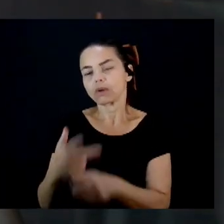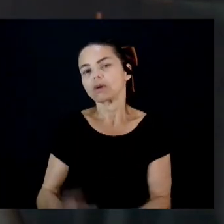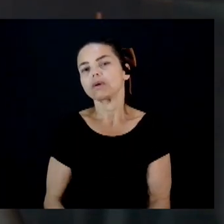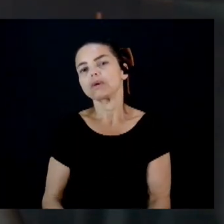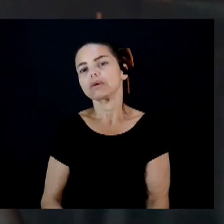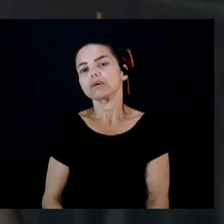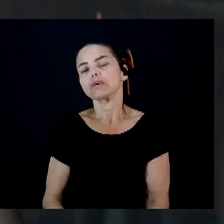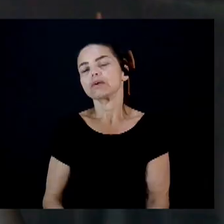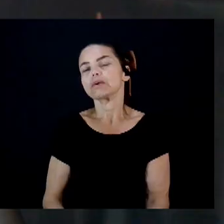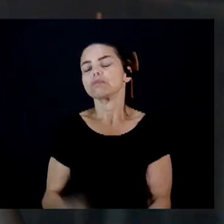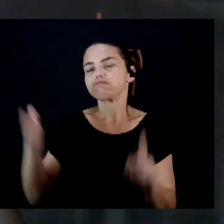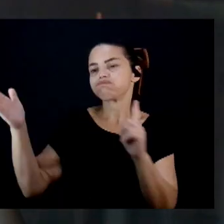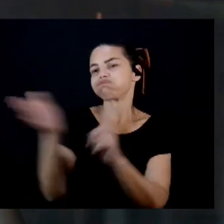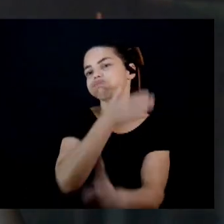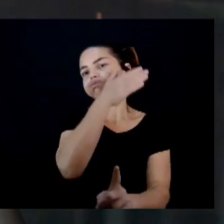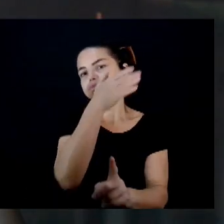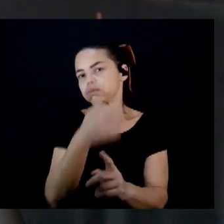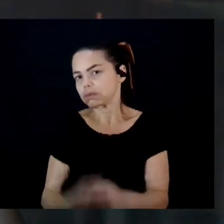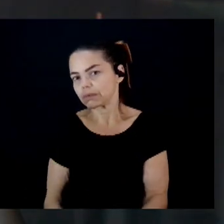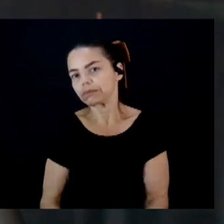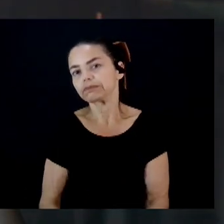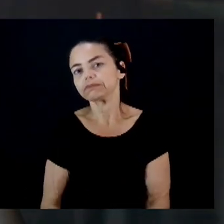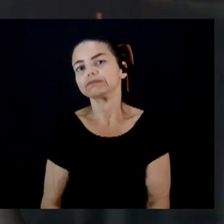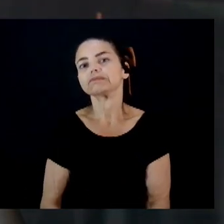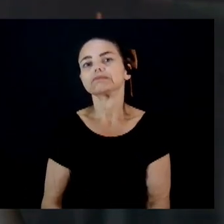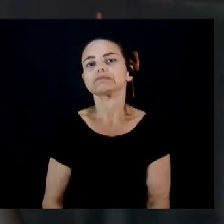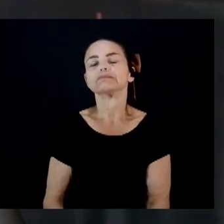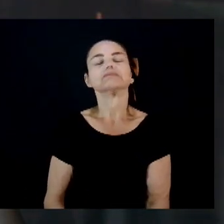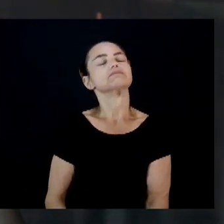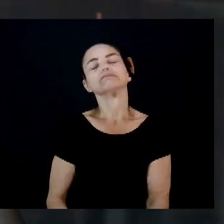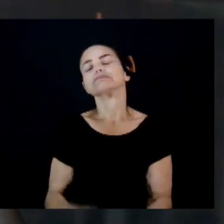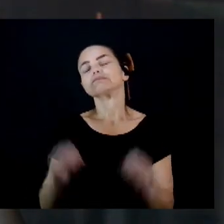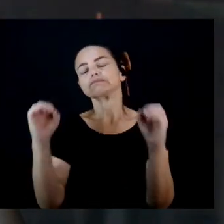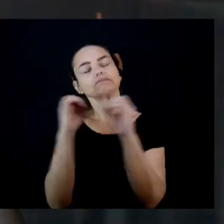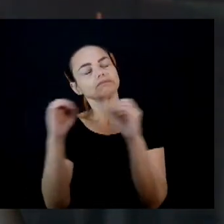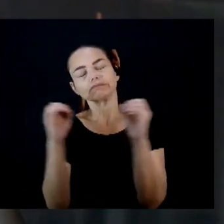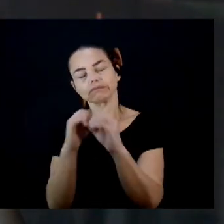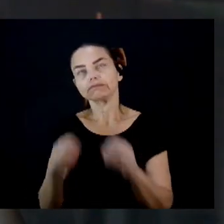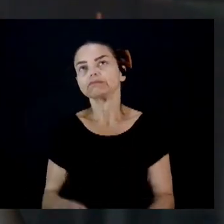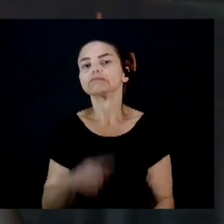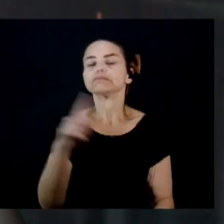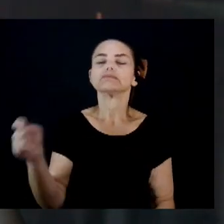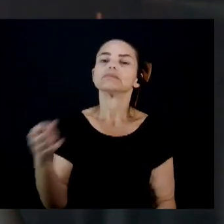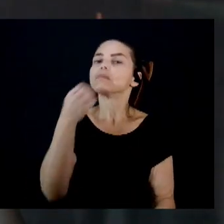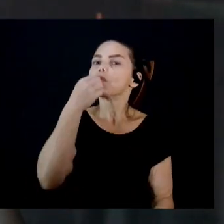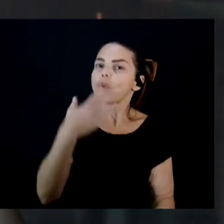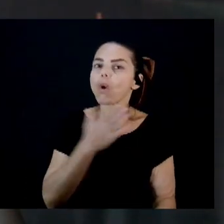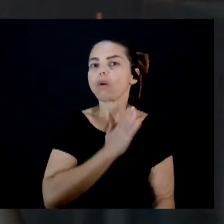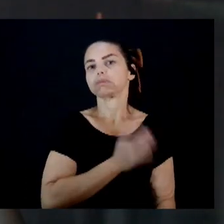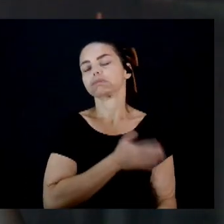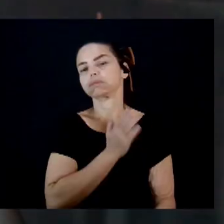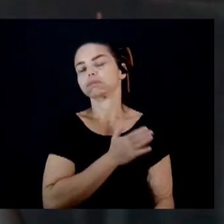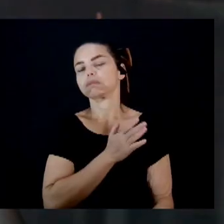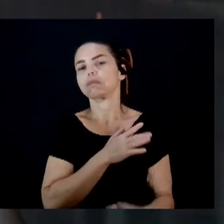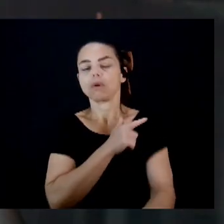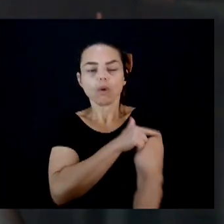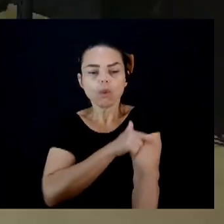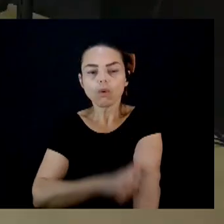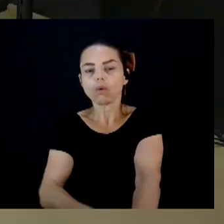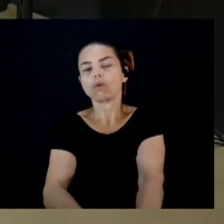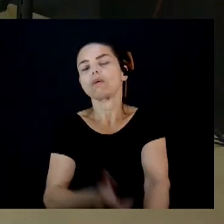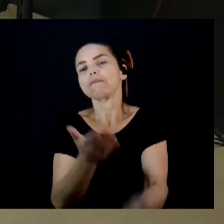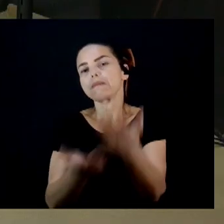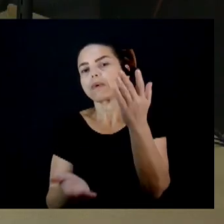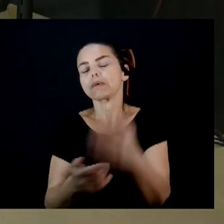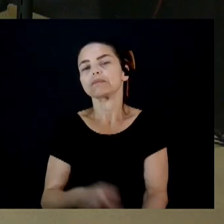tapa em você do nada, assim. Sim. Mas não foi nada. Não, o que é isso? Cordialidade, né? Que isso também é uma coisa que se perde muito nas relações. Sim.